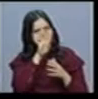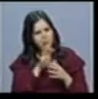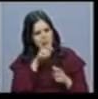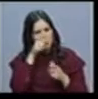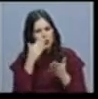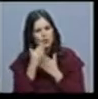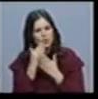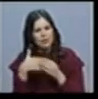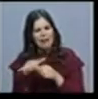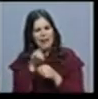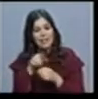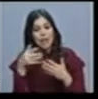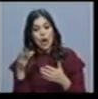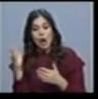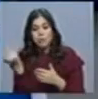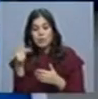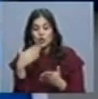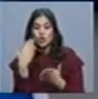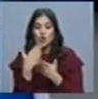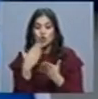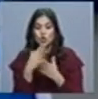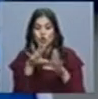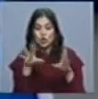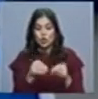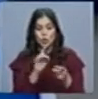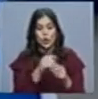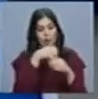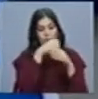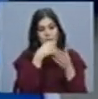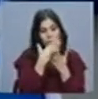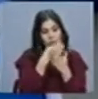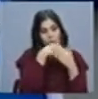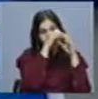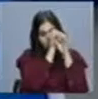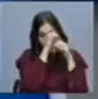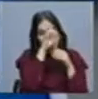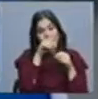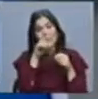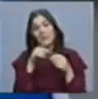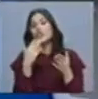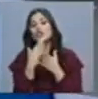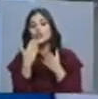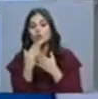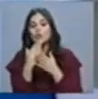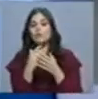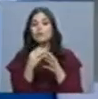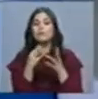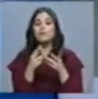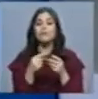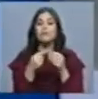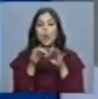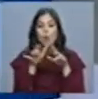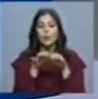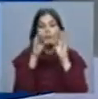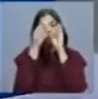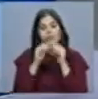e agora aparece um estudo que junta não só observações, mas também um estudo feito por computadores, um estudo computadorizado,